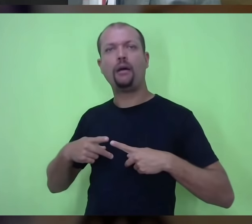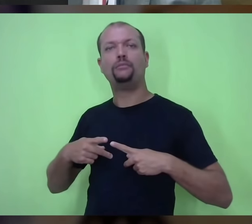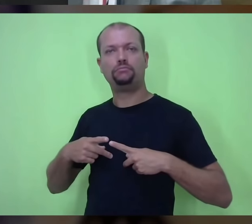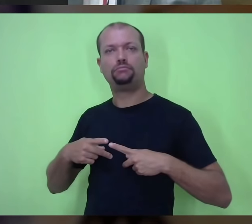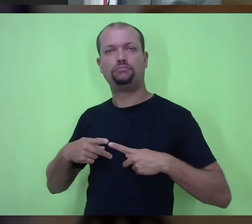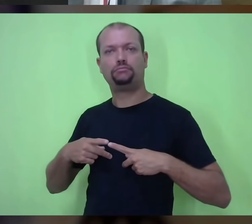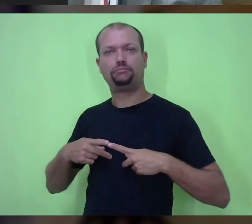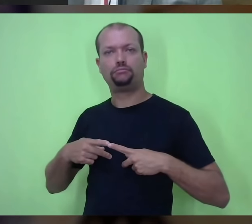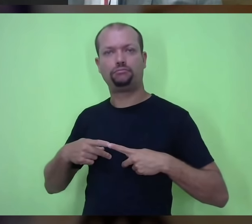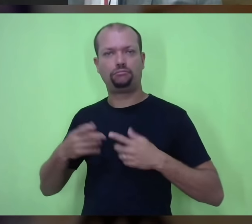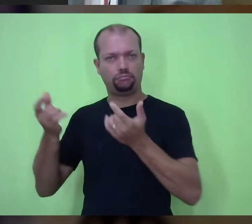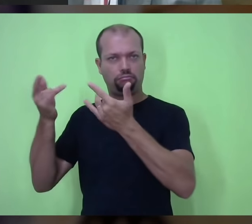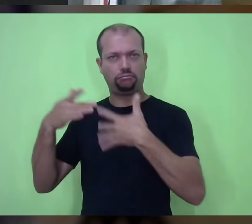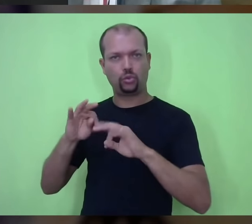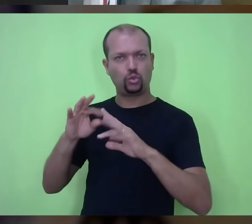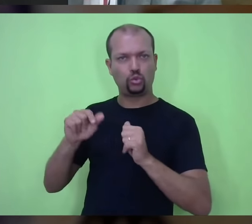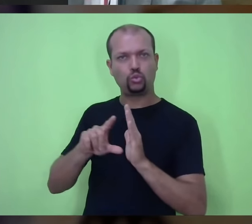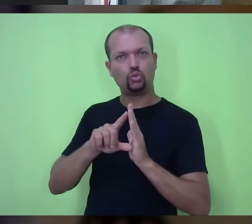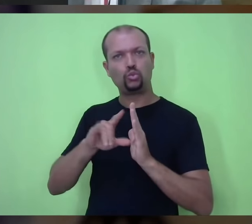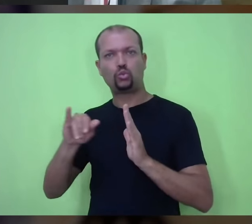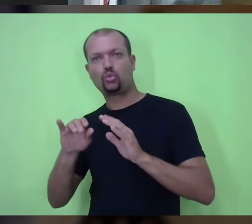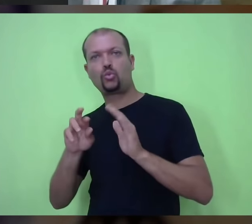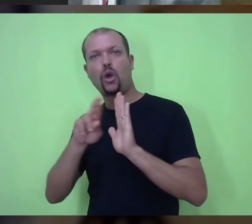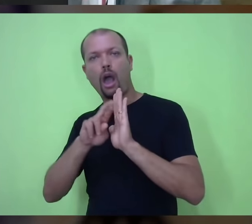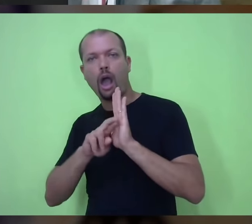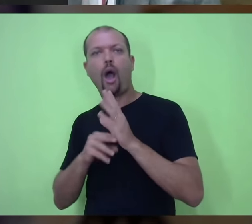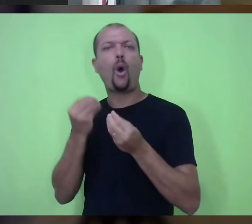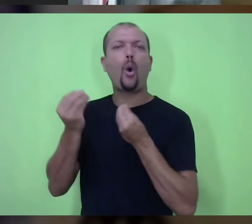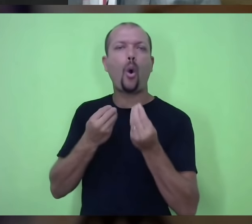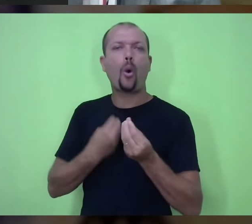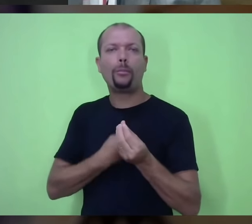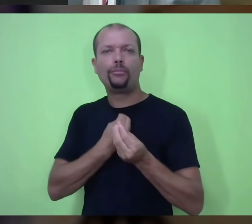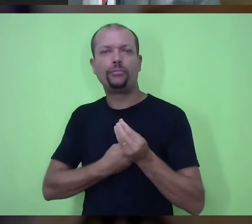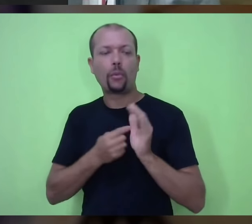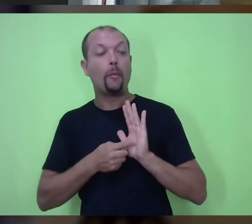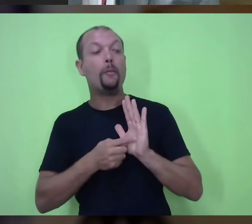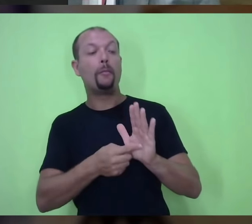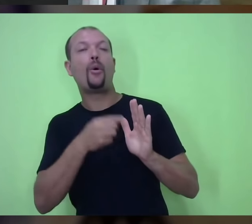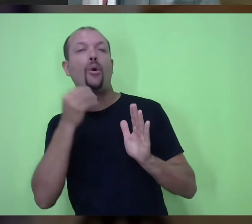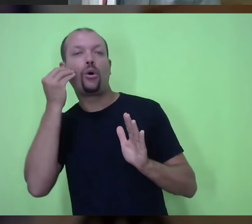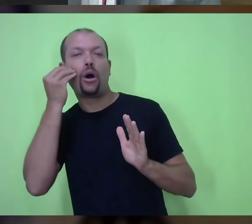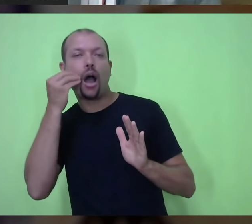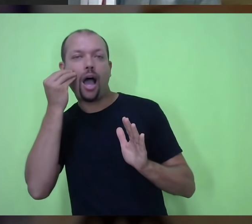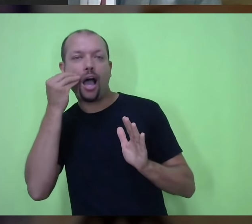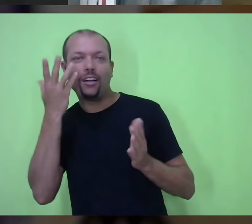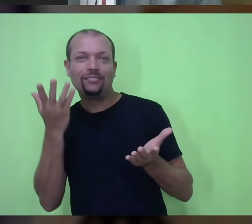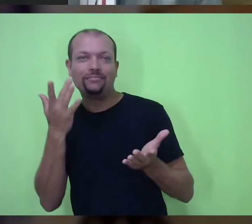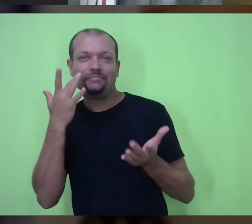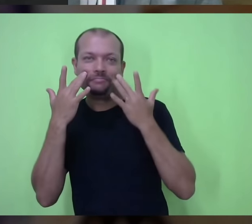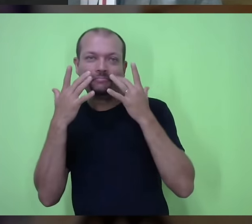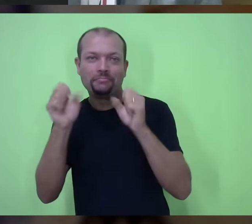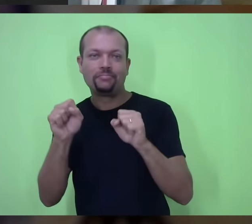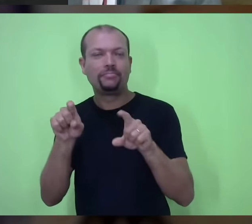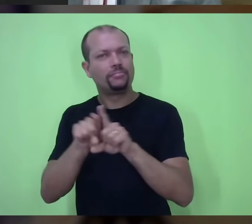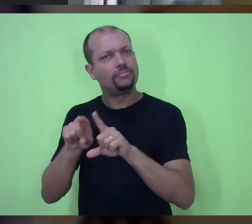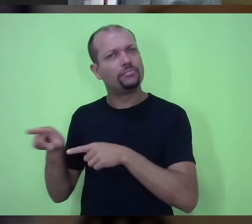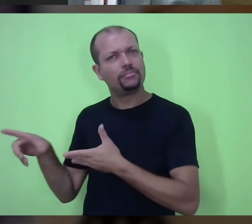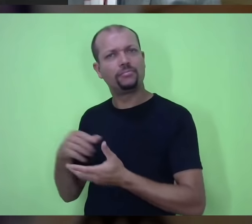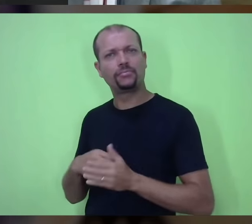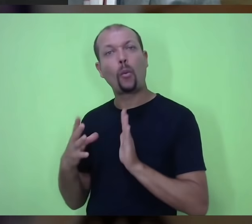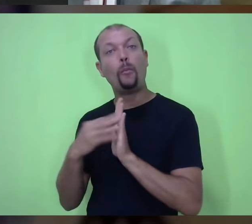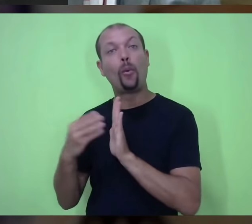e deixou para nós todas as diretrizes de como podemos ser perfeitos, biblicamente falando, como ele